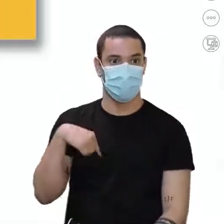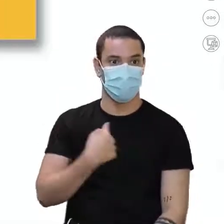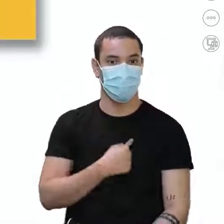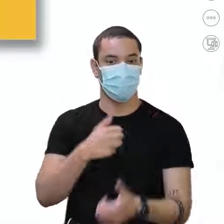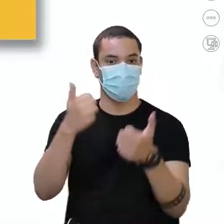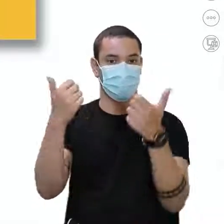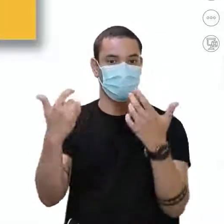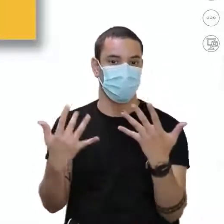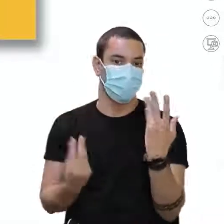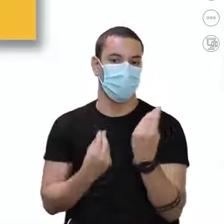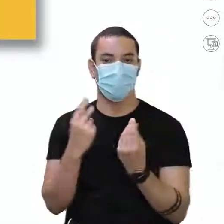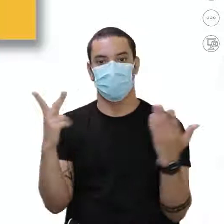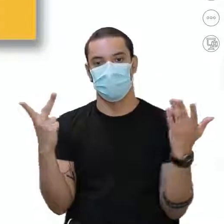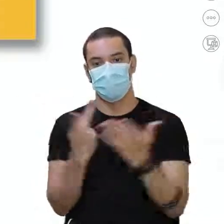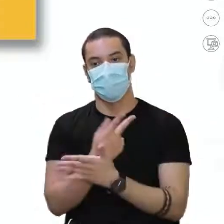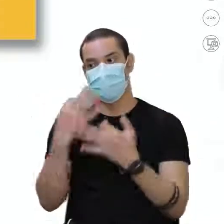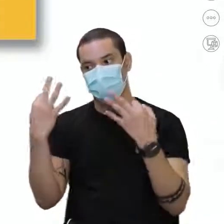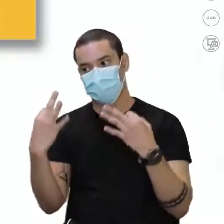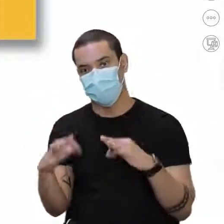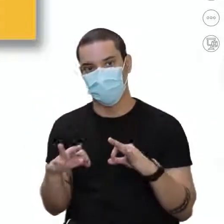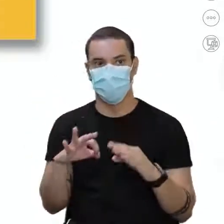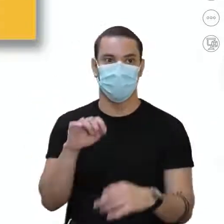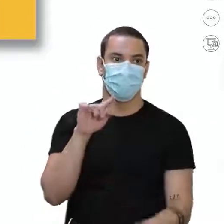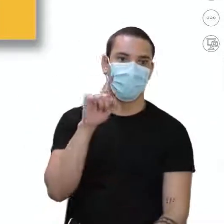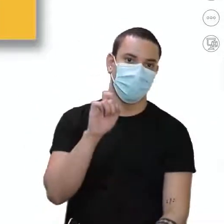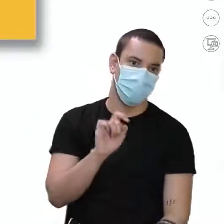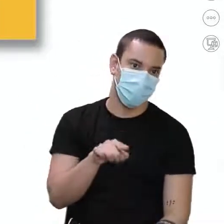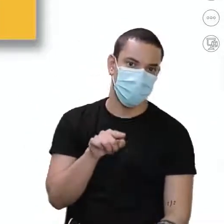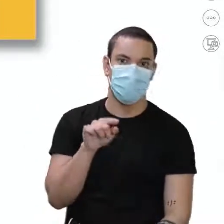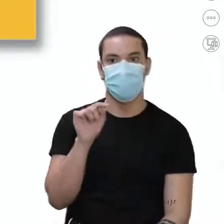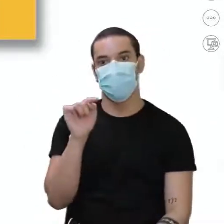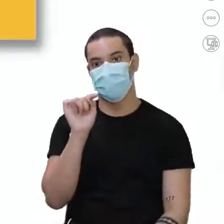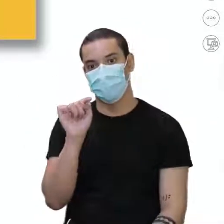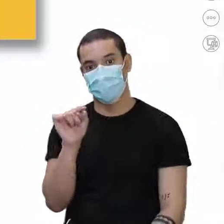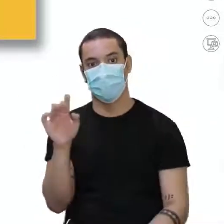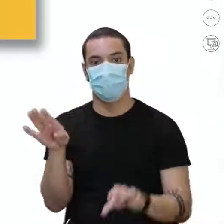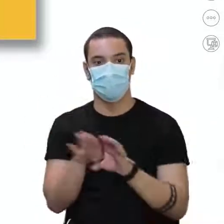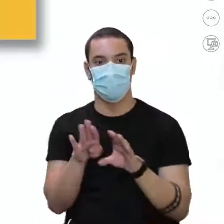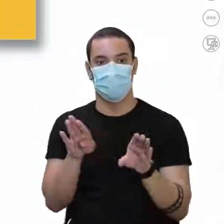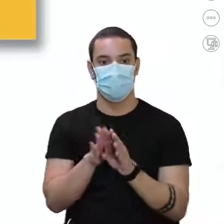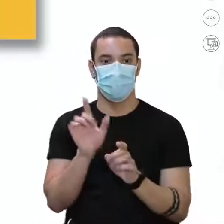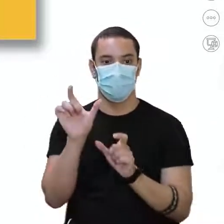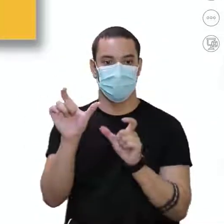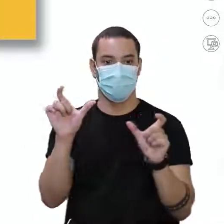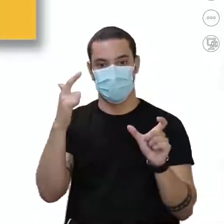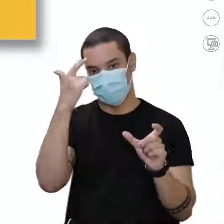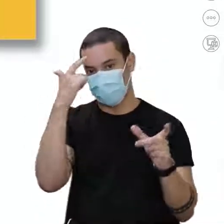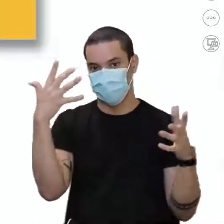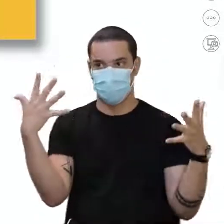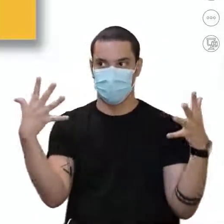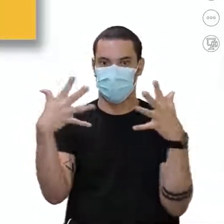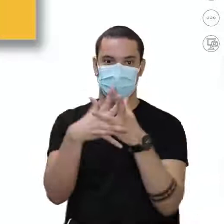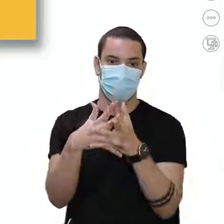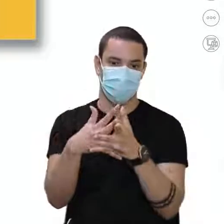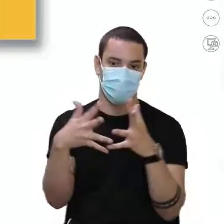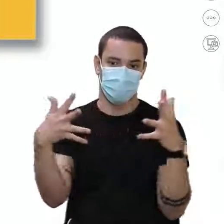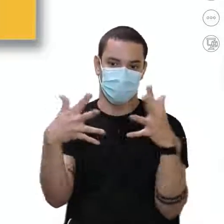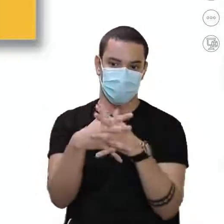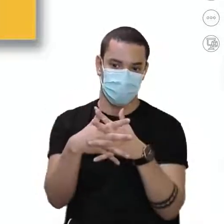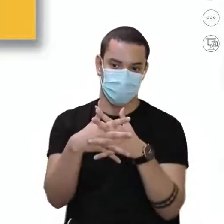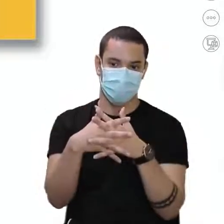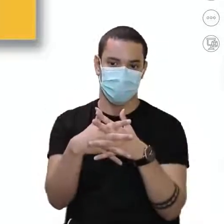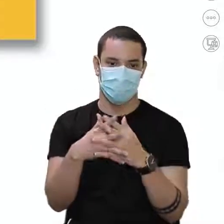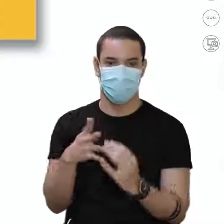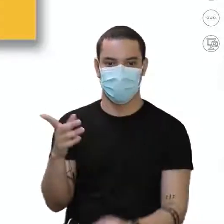suas formas afirmativas, negativas, interrogativas. E as confusing words, ultimately